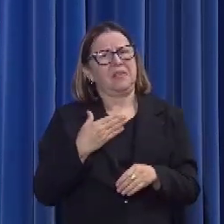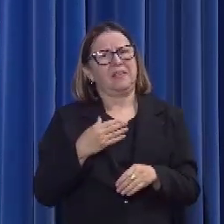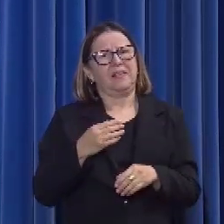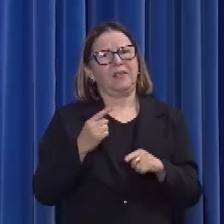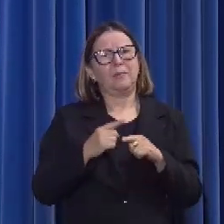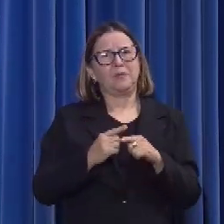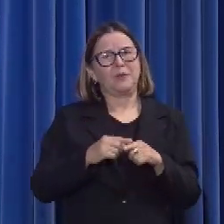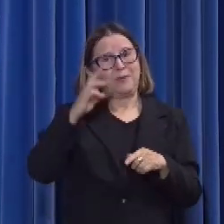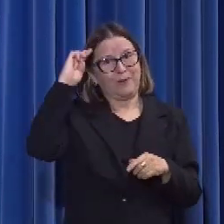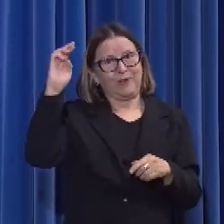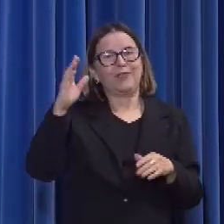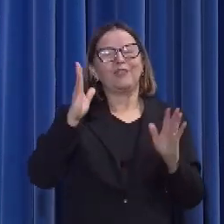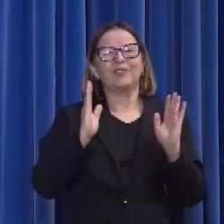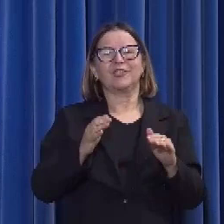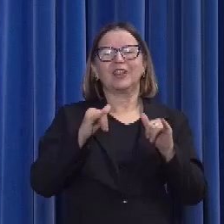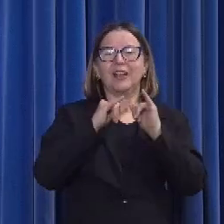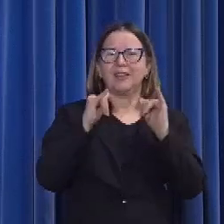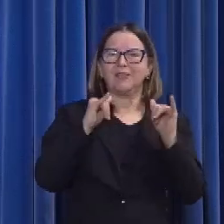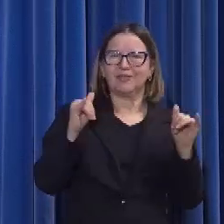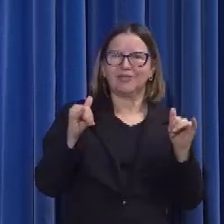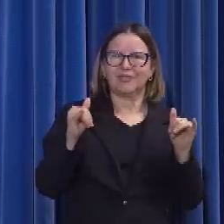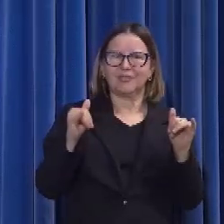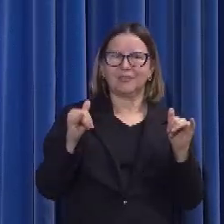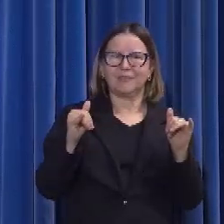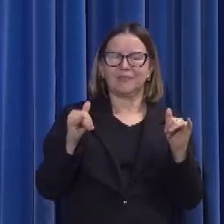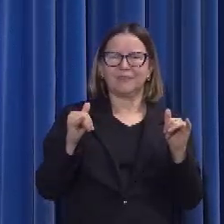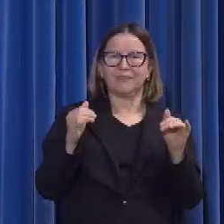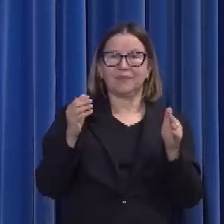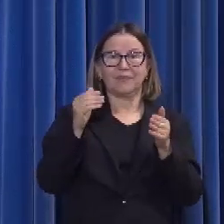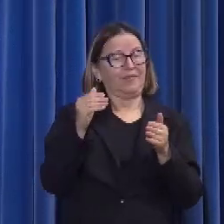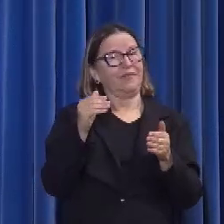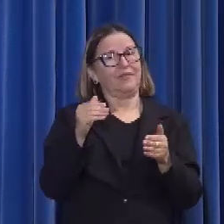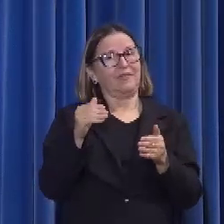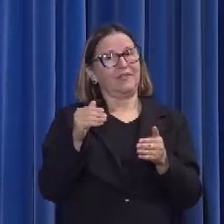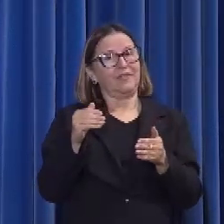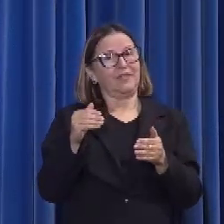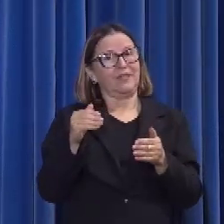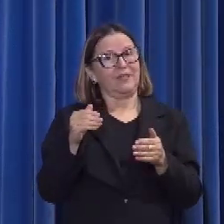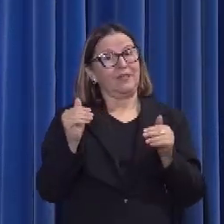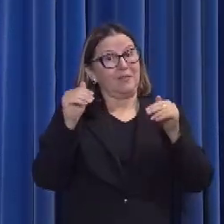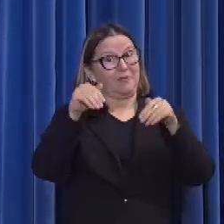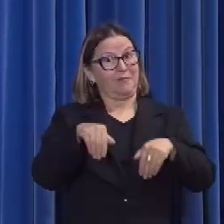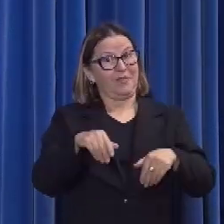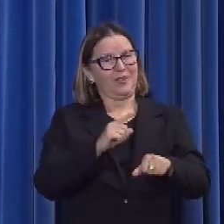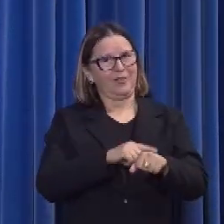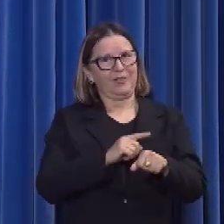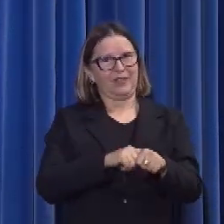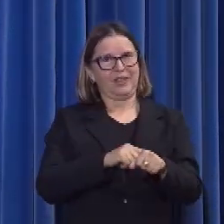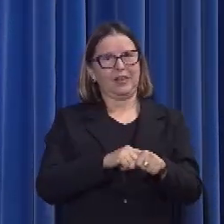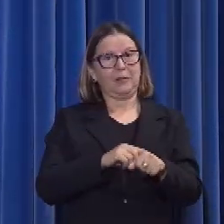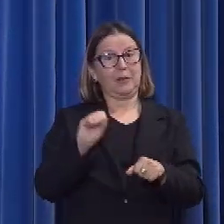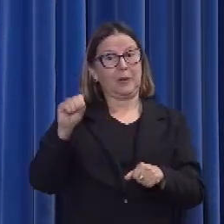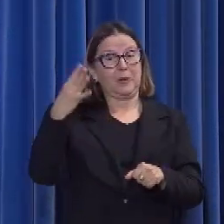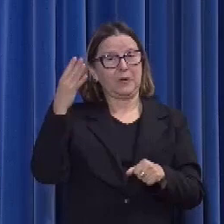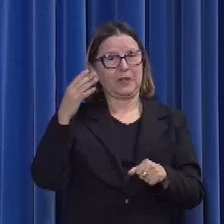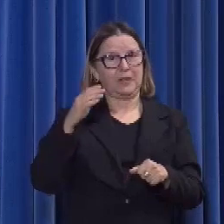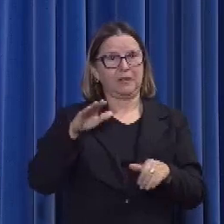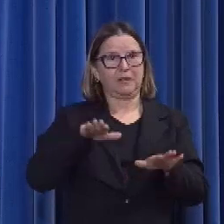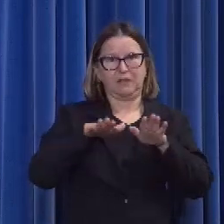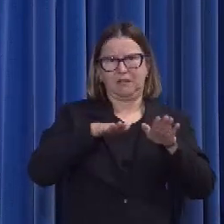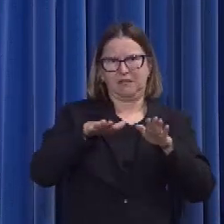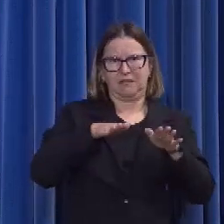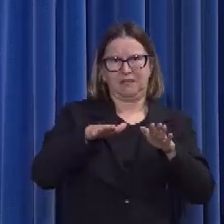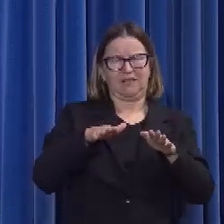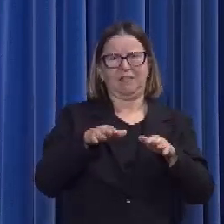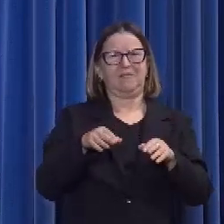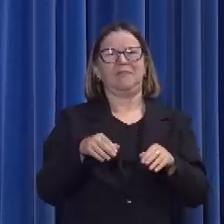nos últimos tempos nós íamos ter terremotos, pestes, epidemias, o esfriamento do amor.